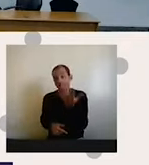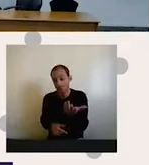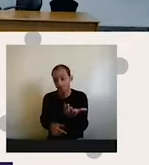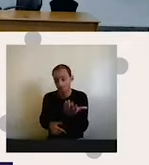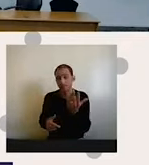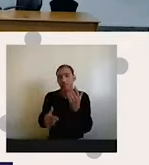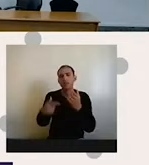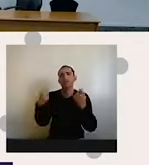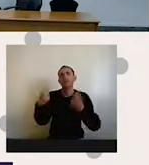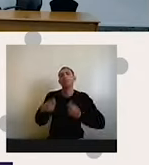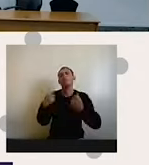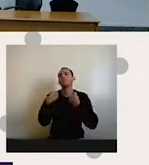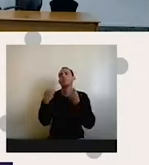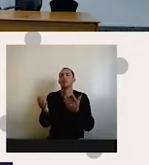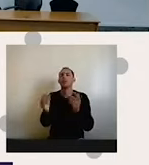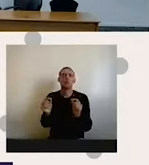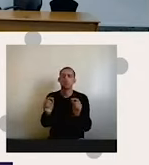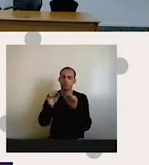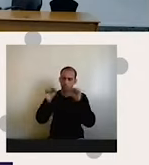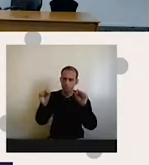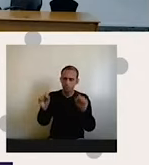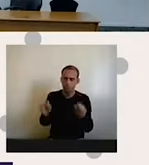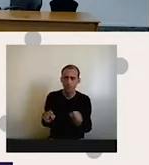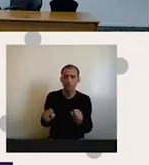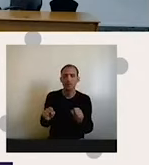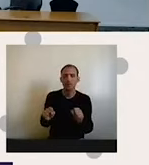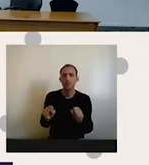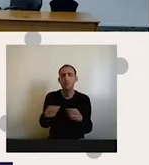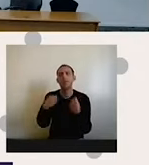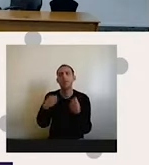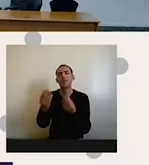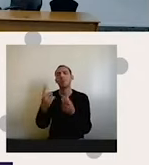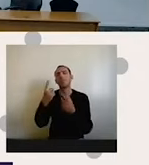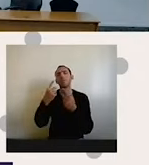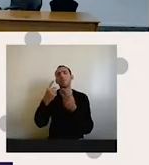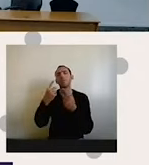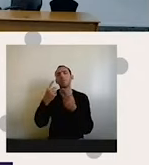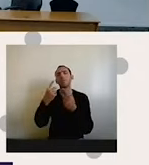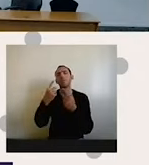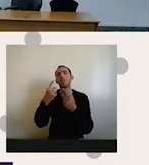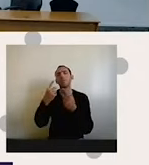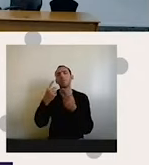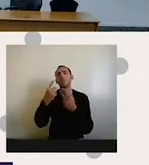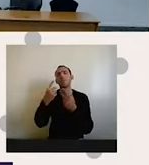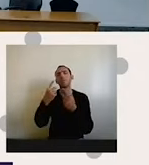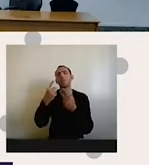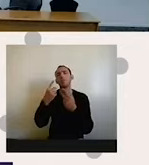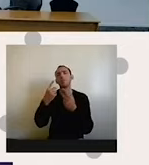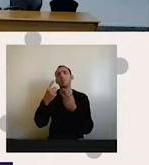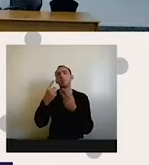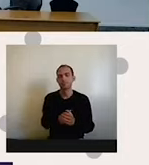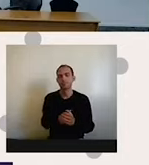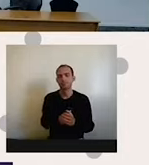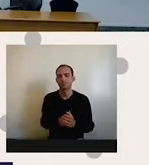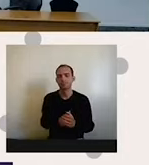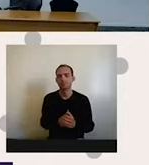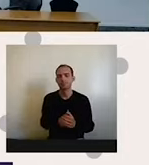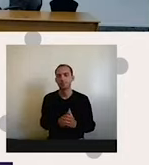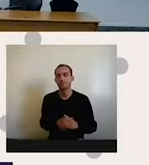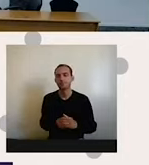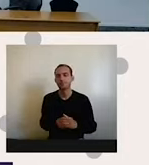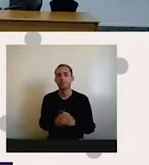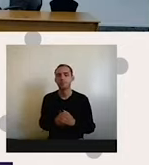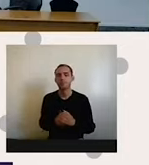coisa que a gente precisa falar é que, para começar, tem que cumprir a lei. Então, não pode ter mais do que 2 horas de hora